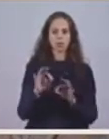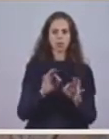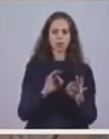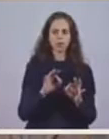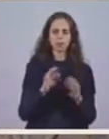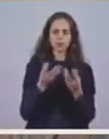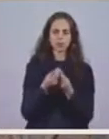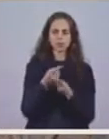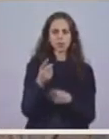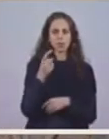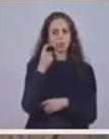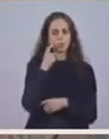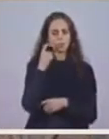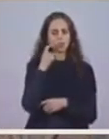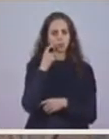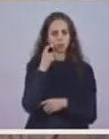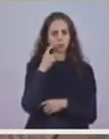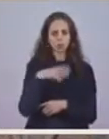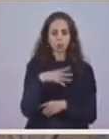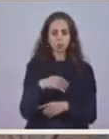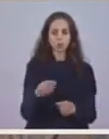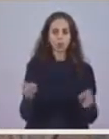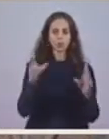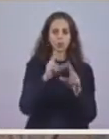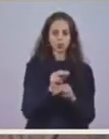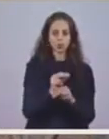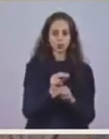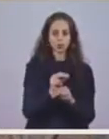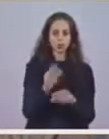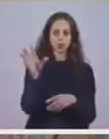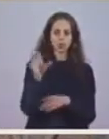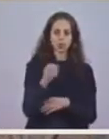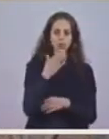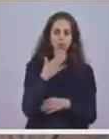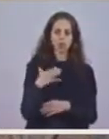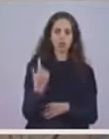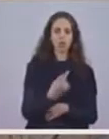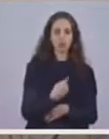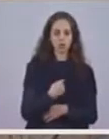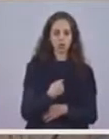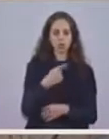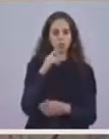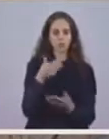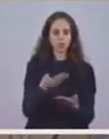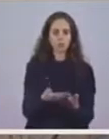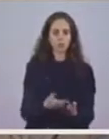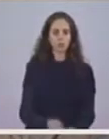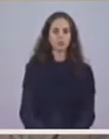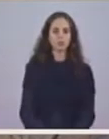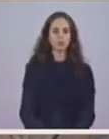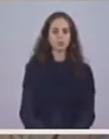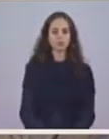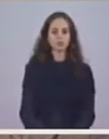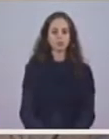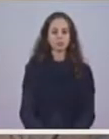celebrarmos com Ele a Páscoa, o mundo novo que Ele nos traz e que Ele nos propõe.